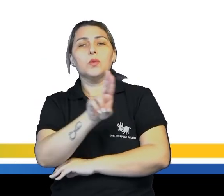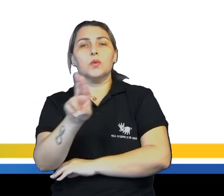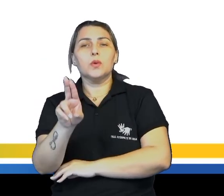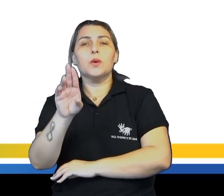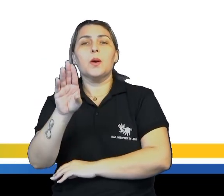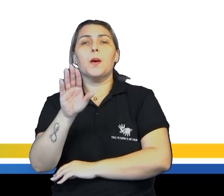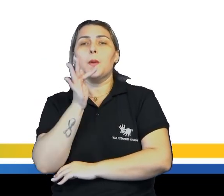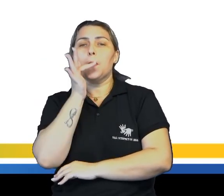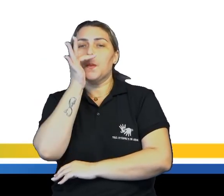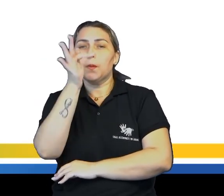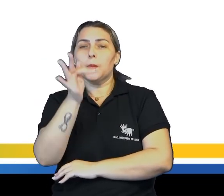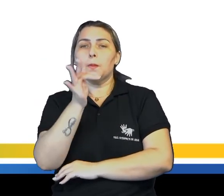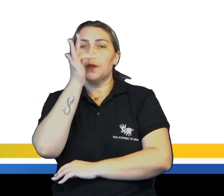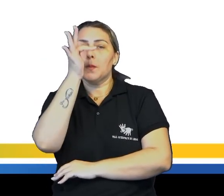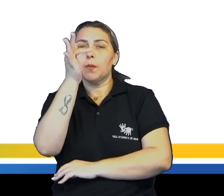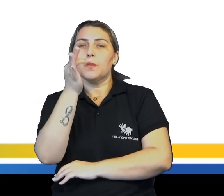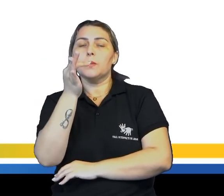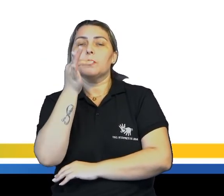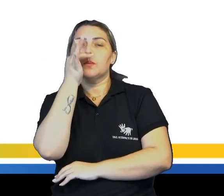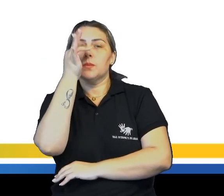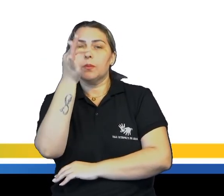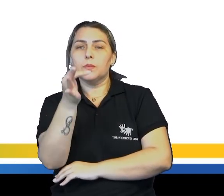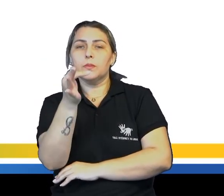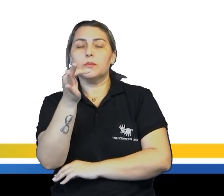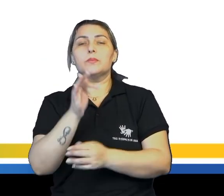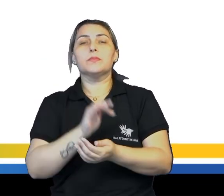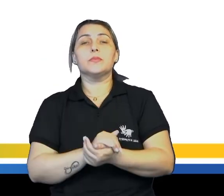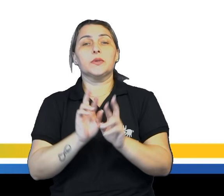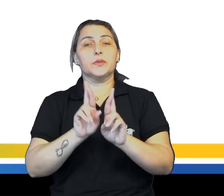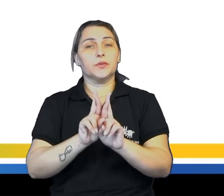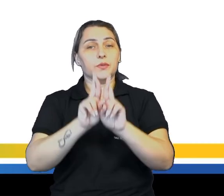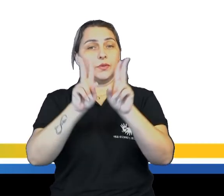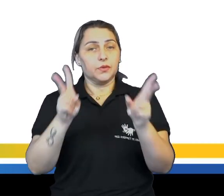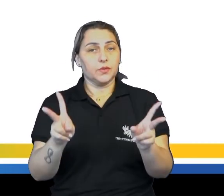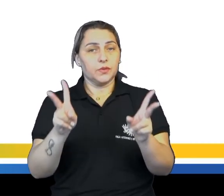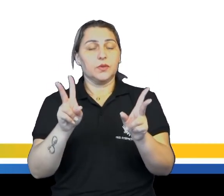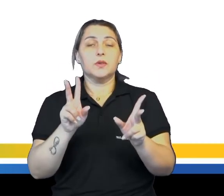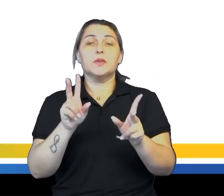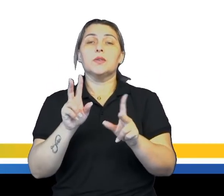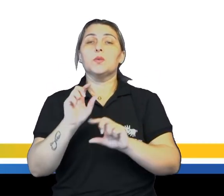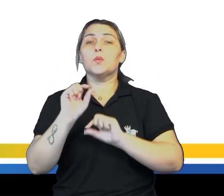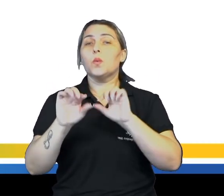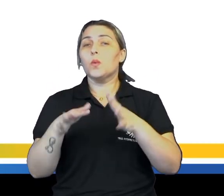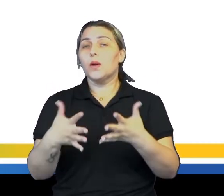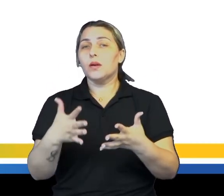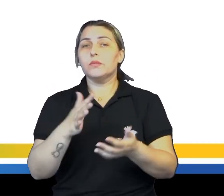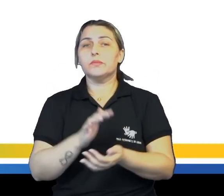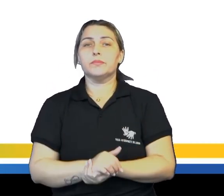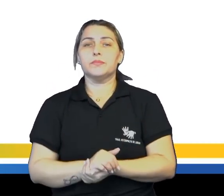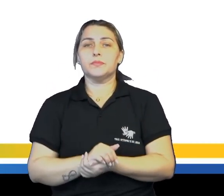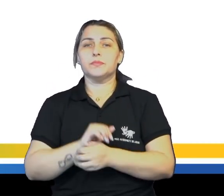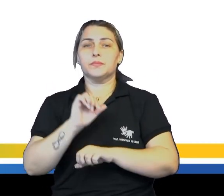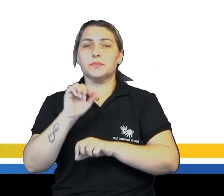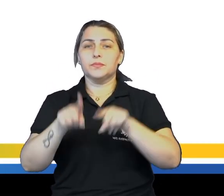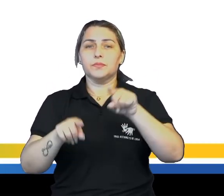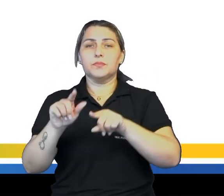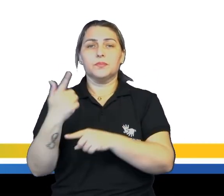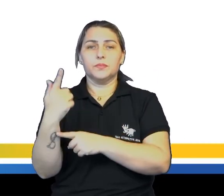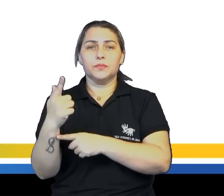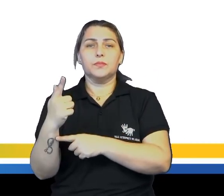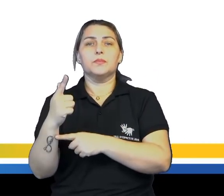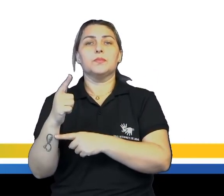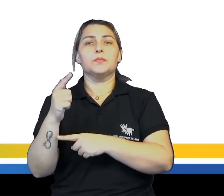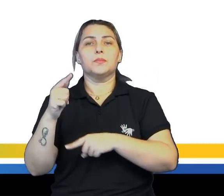nome de beija-flor. Essa diferença de palavra, essa variação linguística, é chamada de quê? Variação